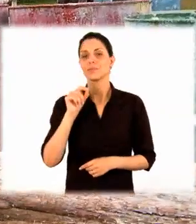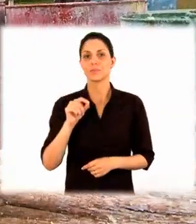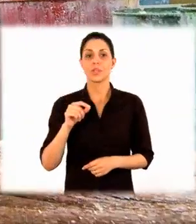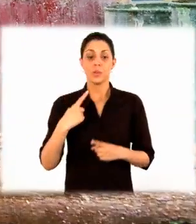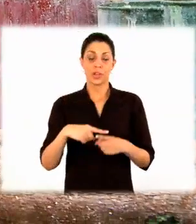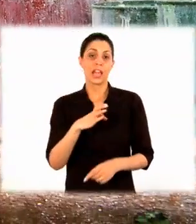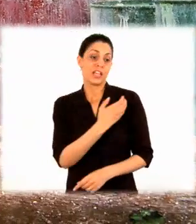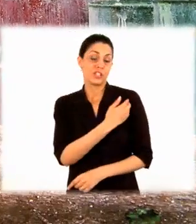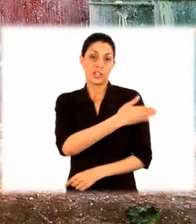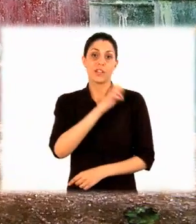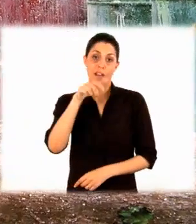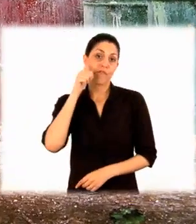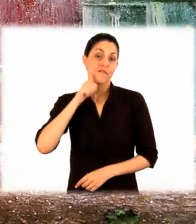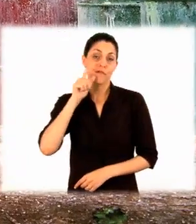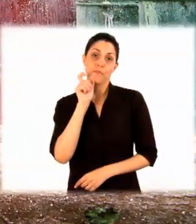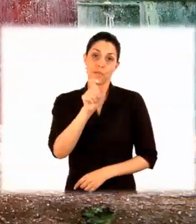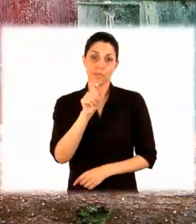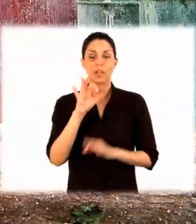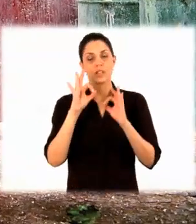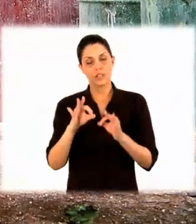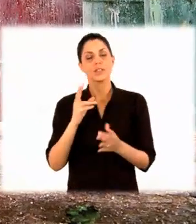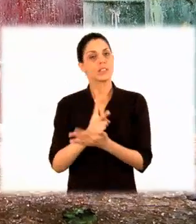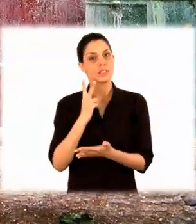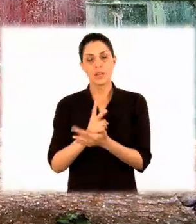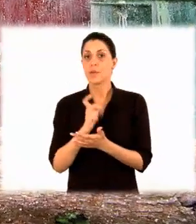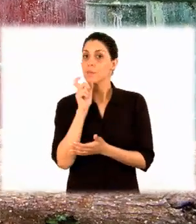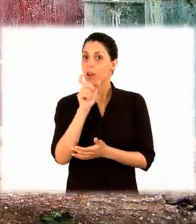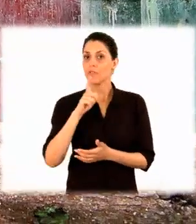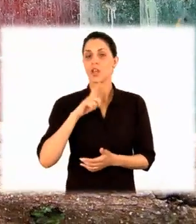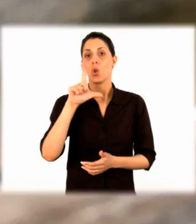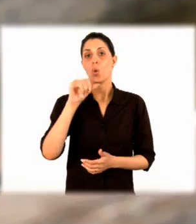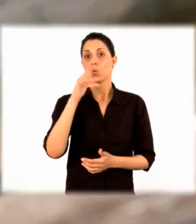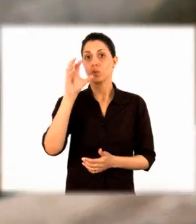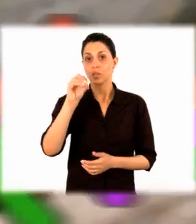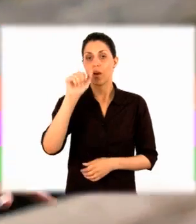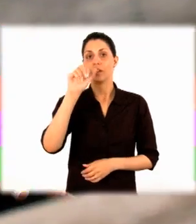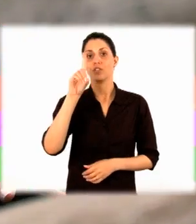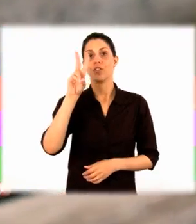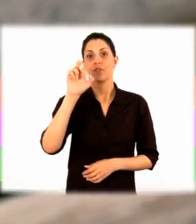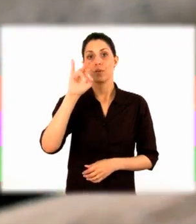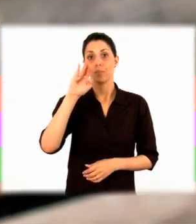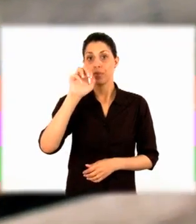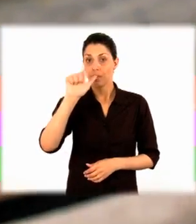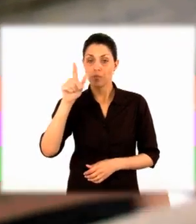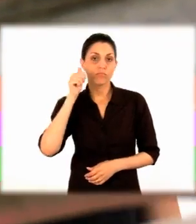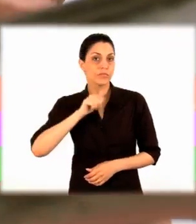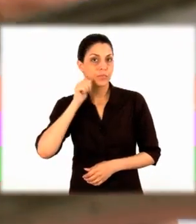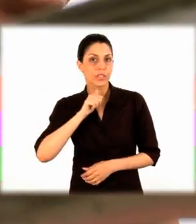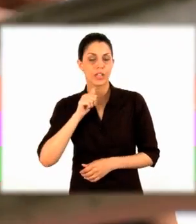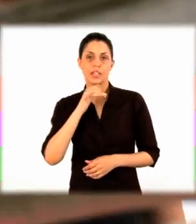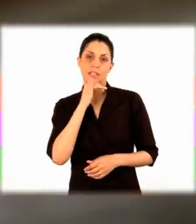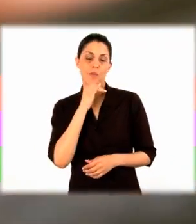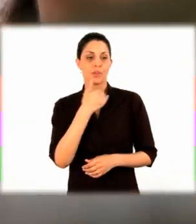escolha? Esquerda é palavra feminina. Isso, sempre que nós tivermos uma locução adverbial feminina,